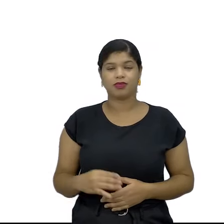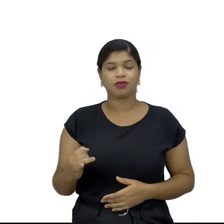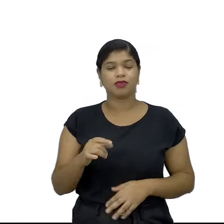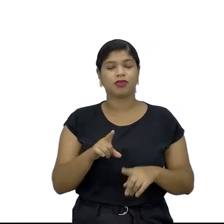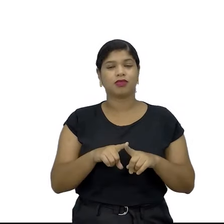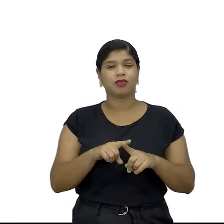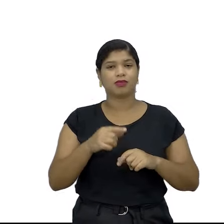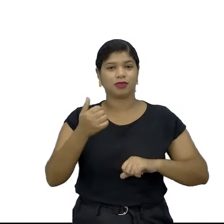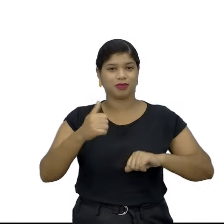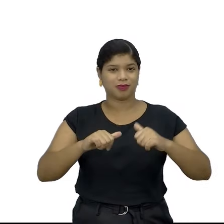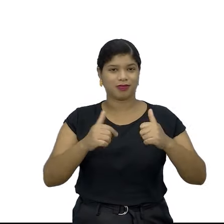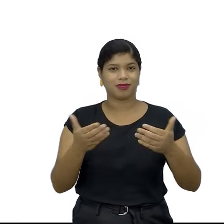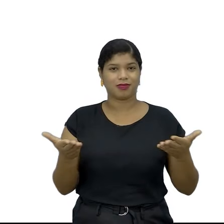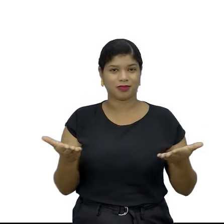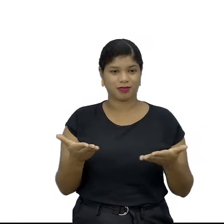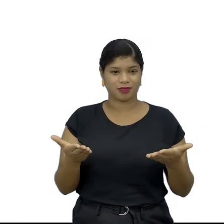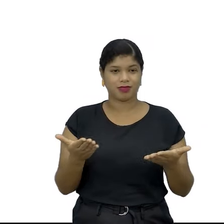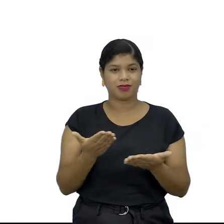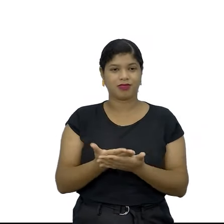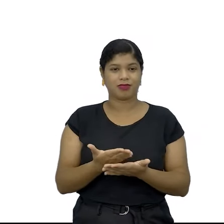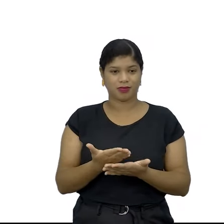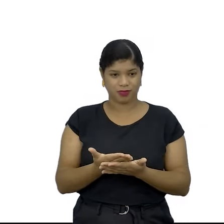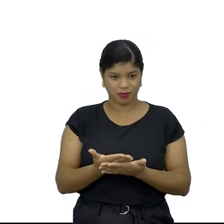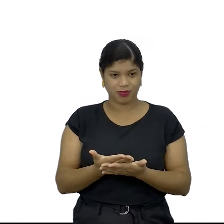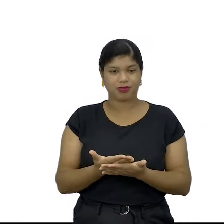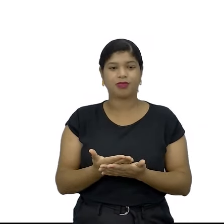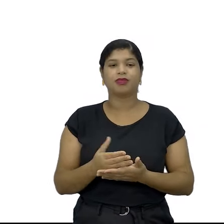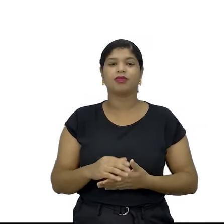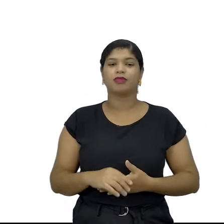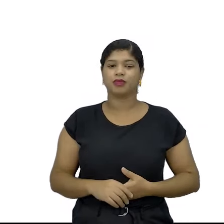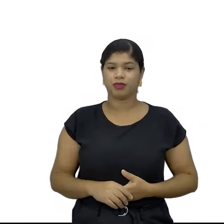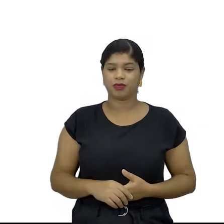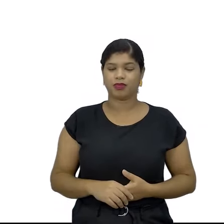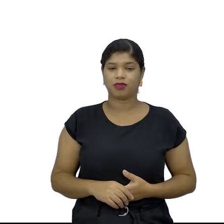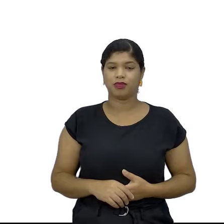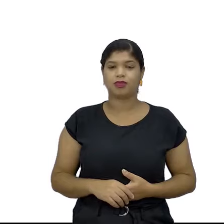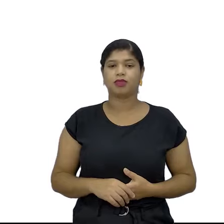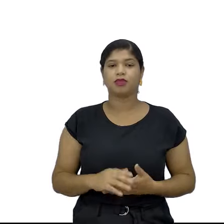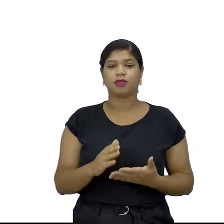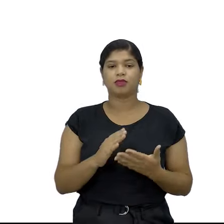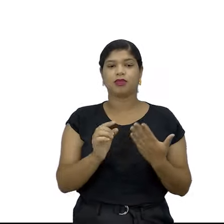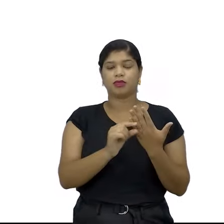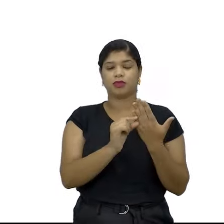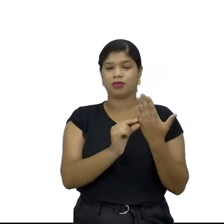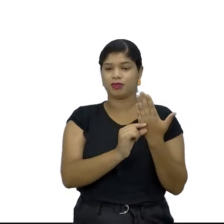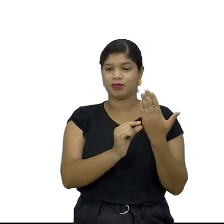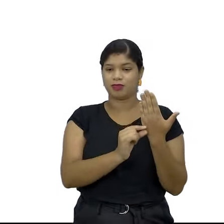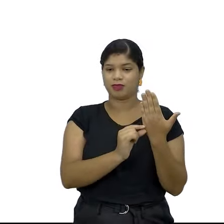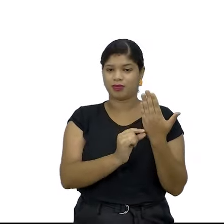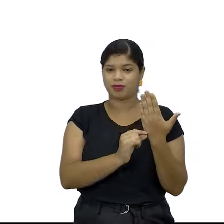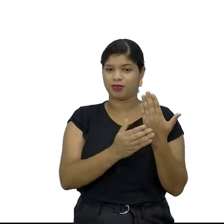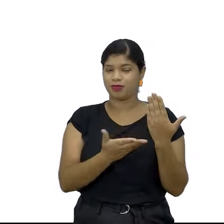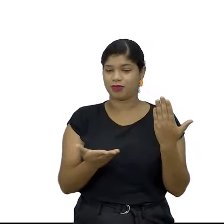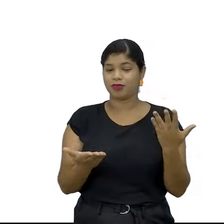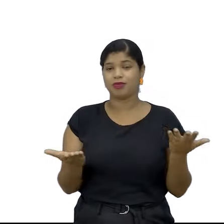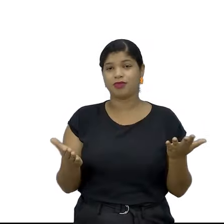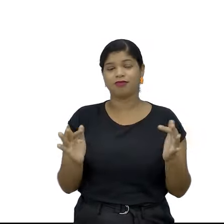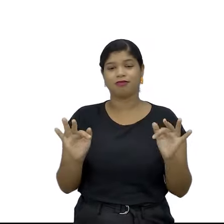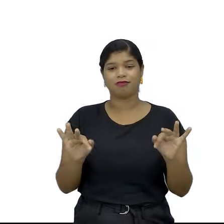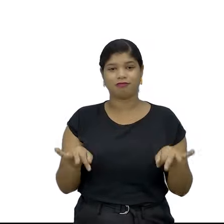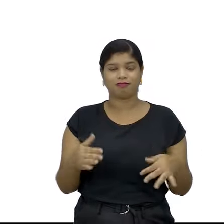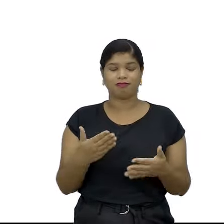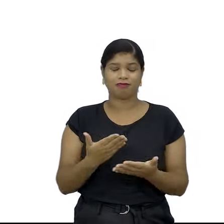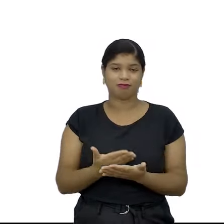avaliassem o nosso encontro, é muito importante. Aqui nós temos algumas referências, e eu me despeço